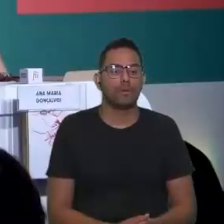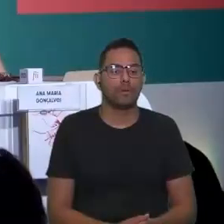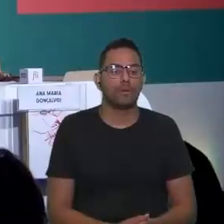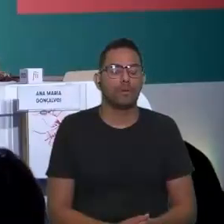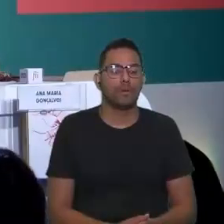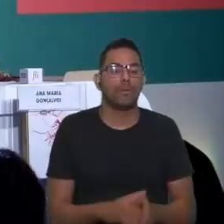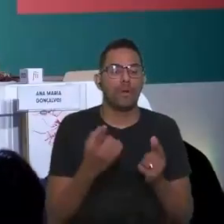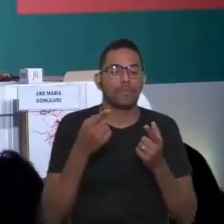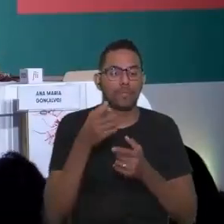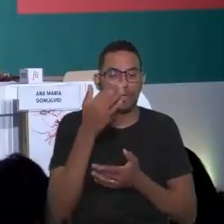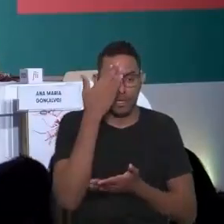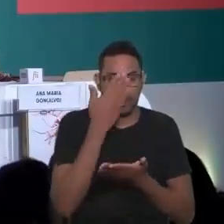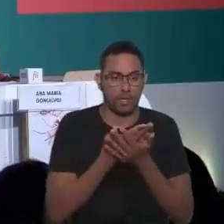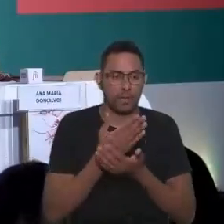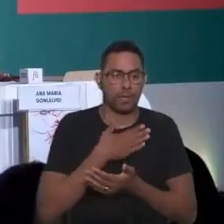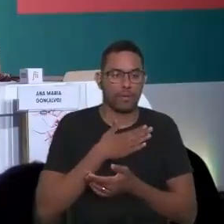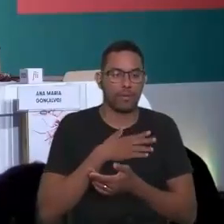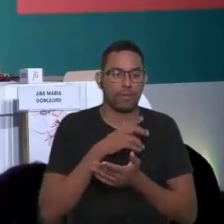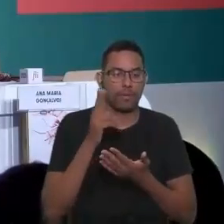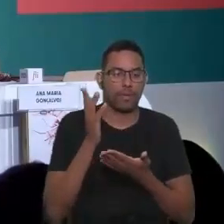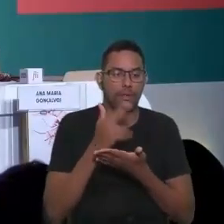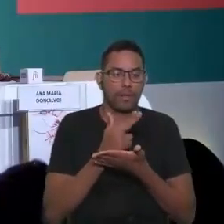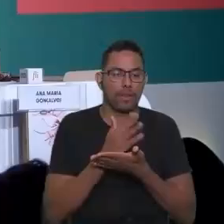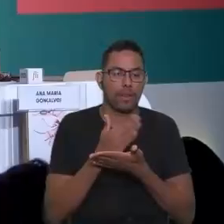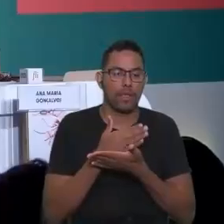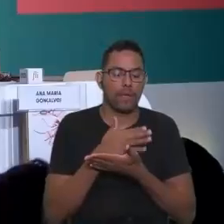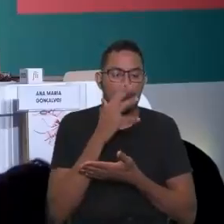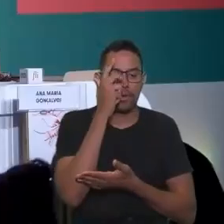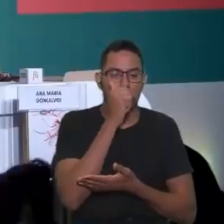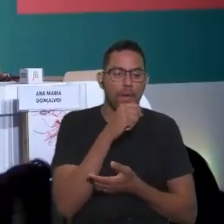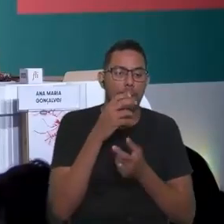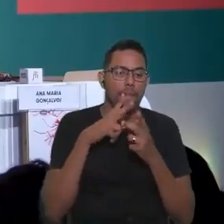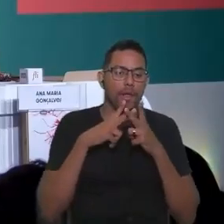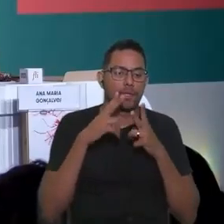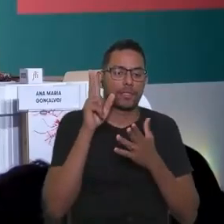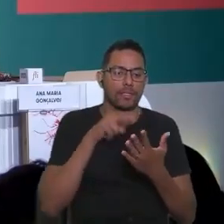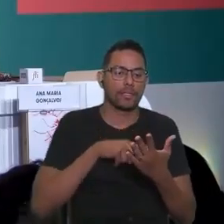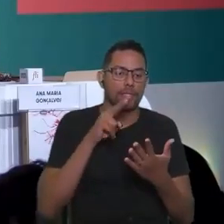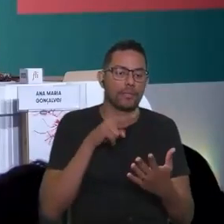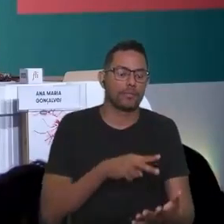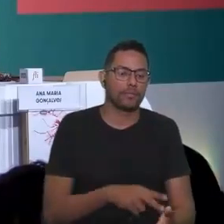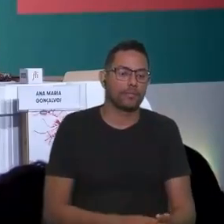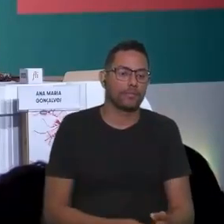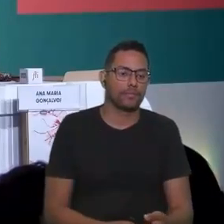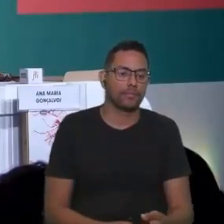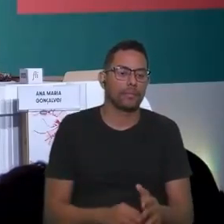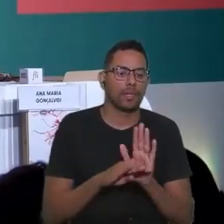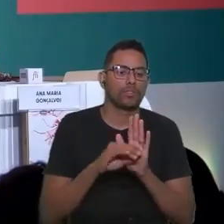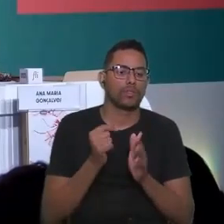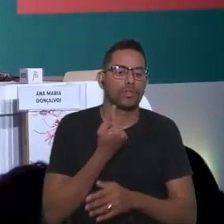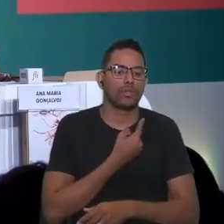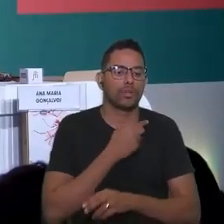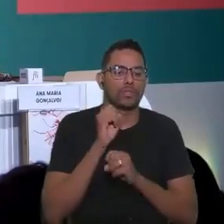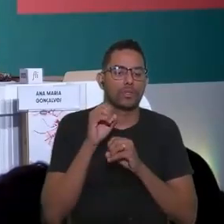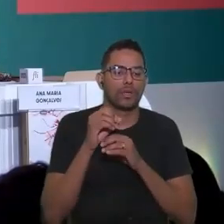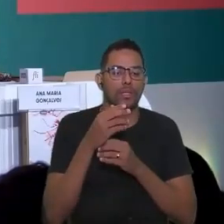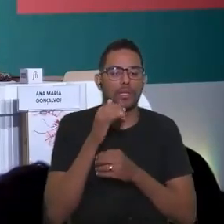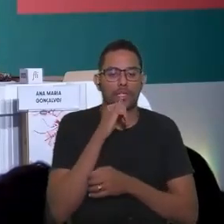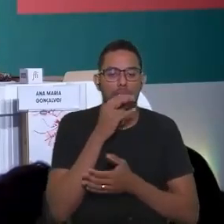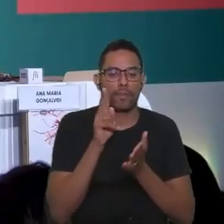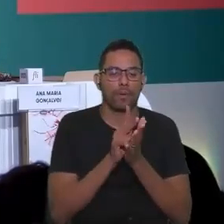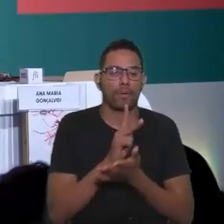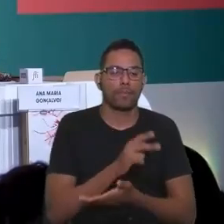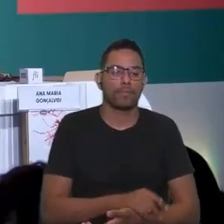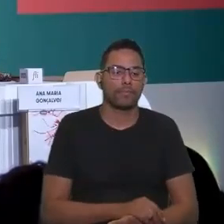Mas olha, vocês acreditem em mim, viu? É um livro lindo e merece ser lido. E, inclusive, ajuda a gente a educar a nossa própria